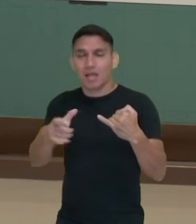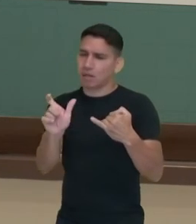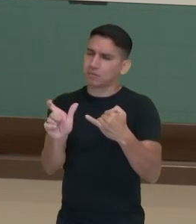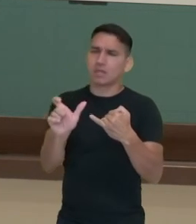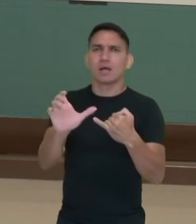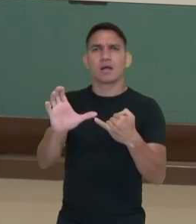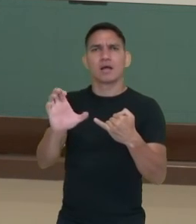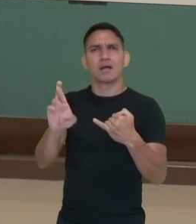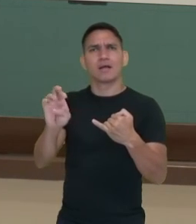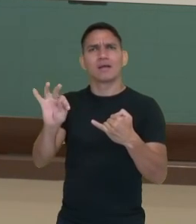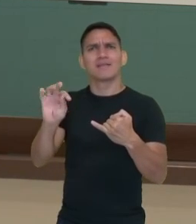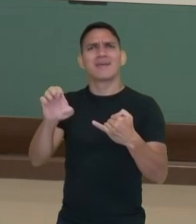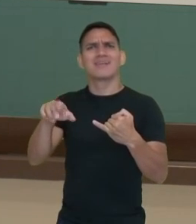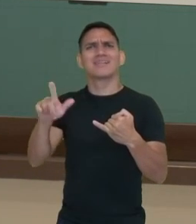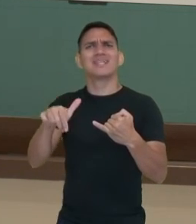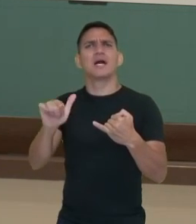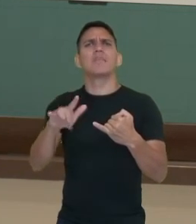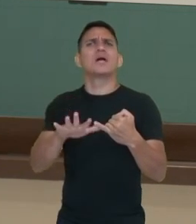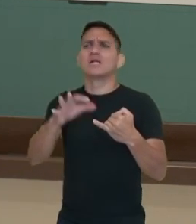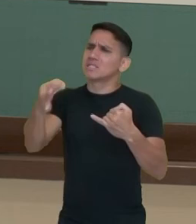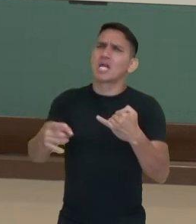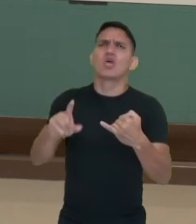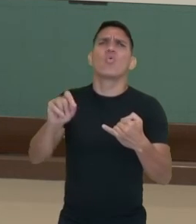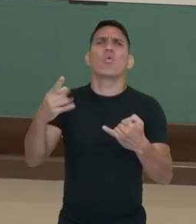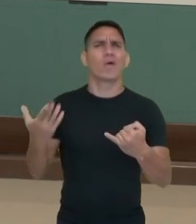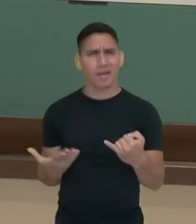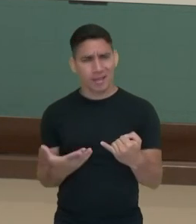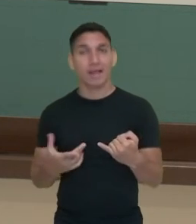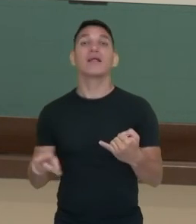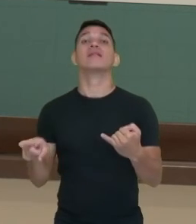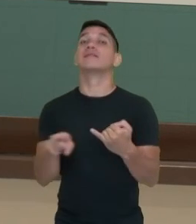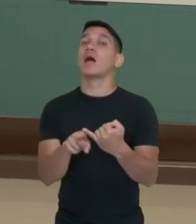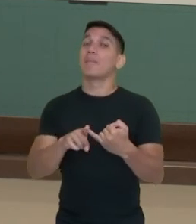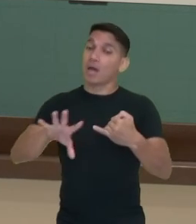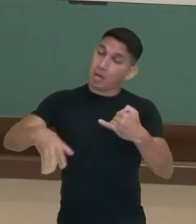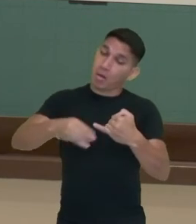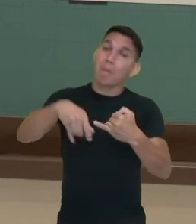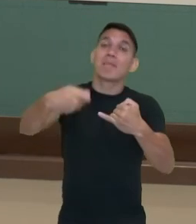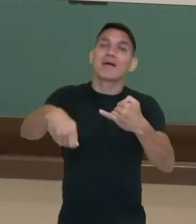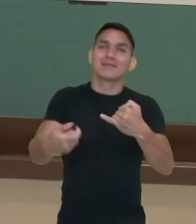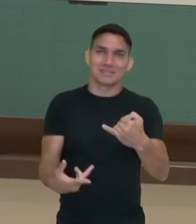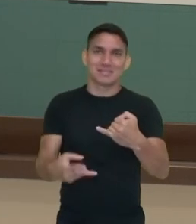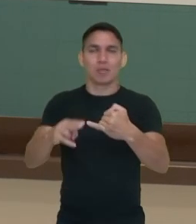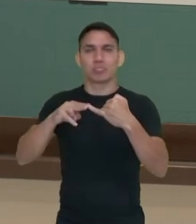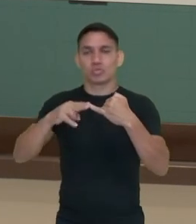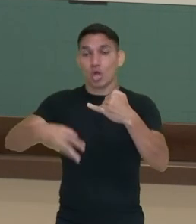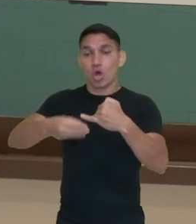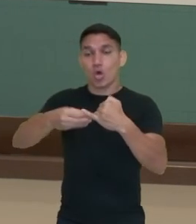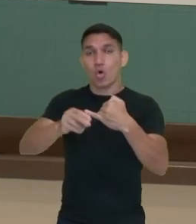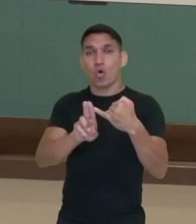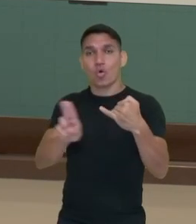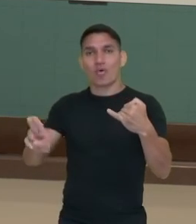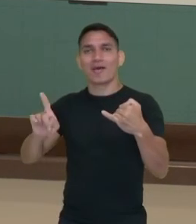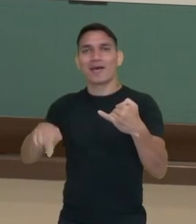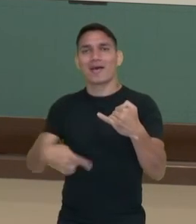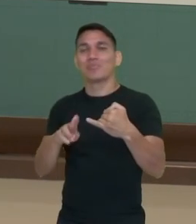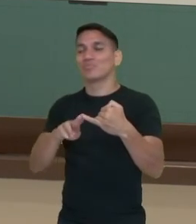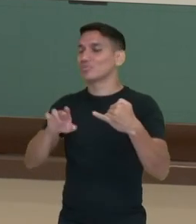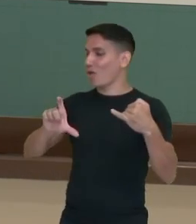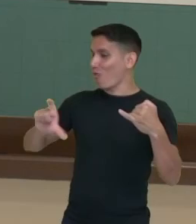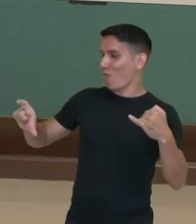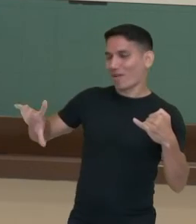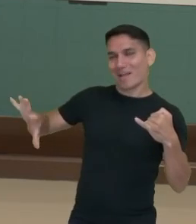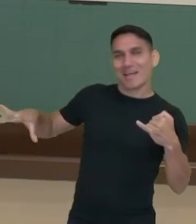certeza. Mas certeza do que? Também exige um complemento, que é um complemento nominal e a oração faz esse